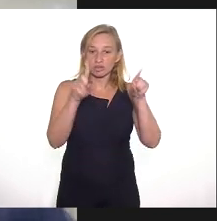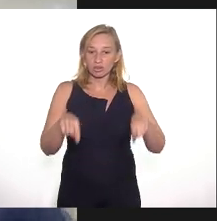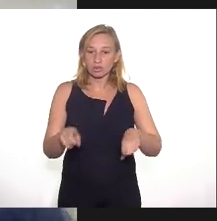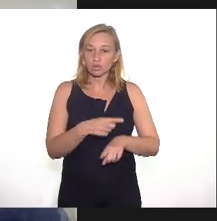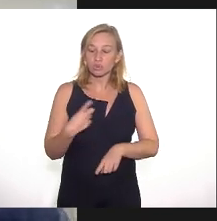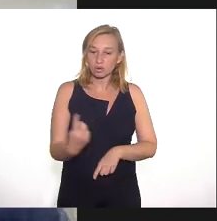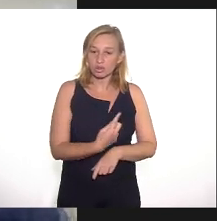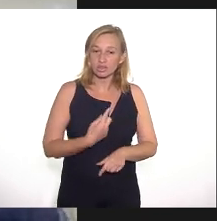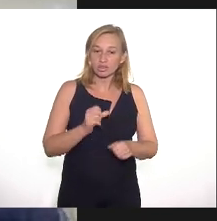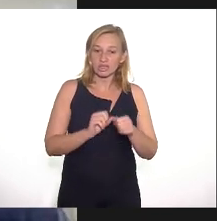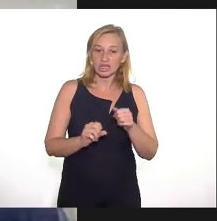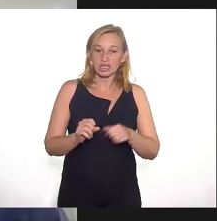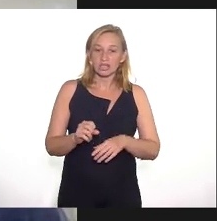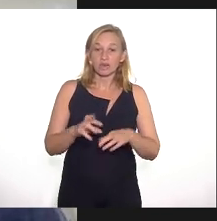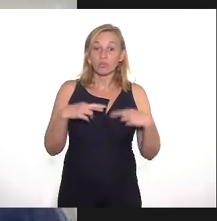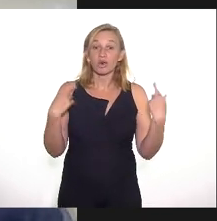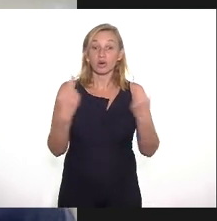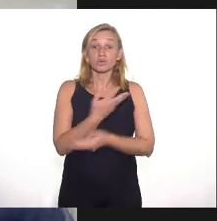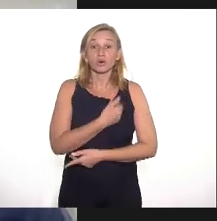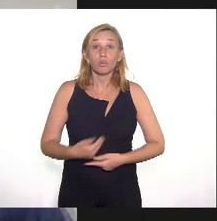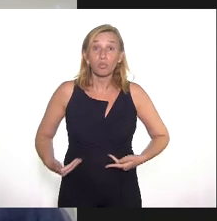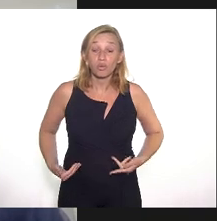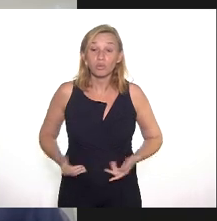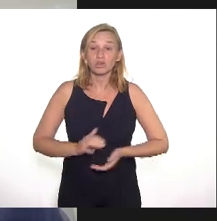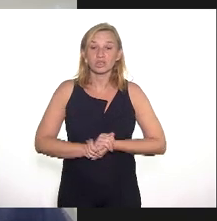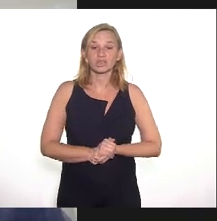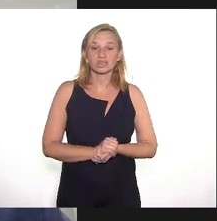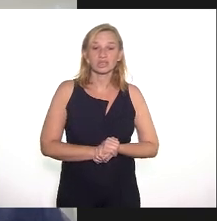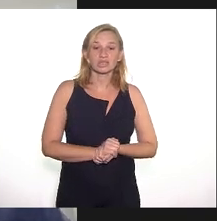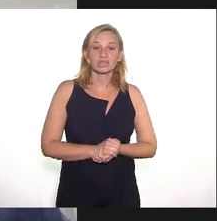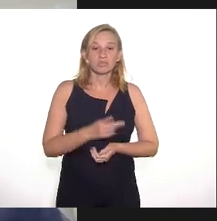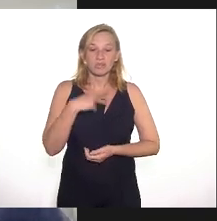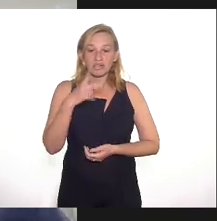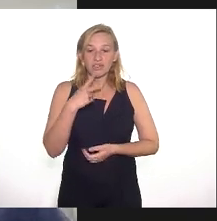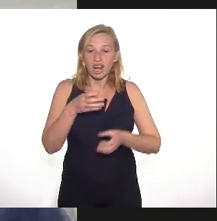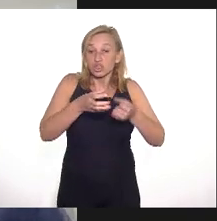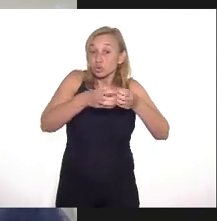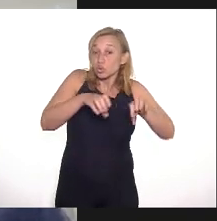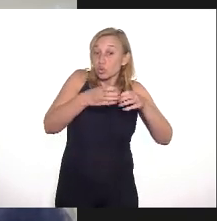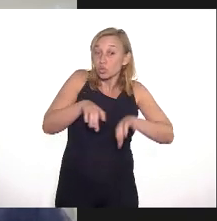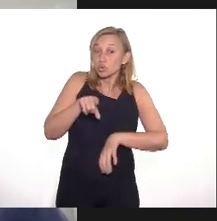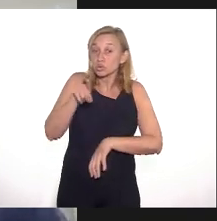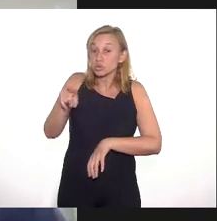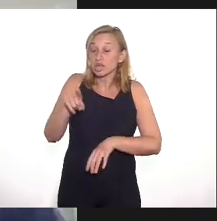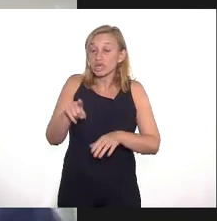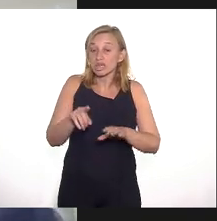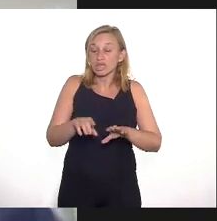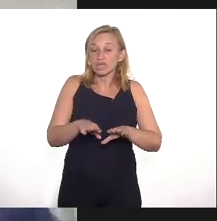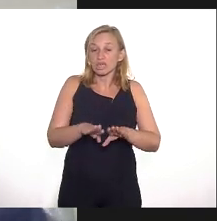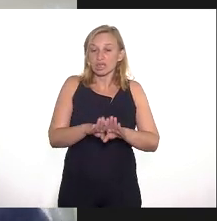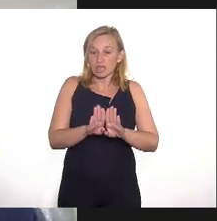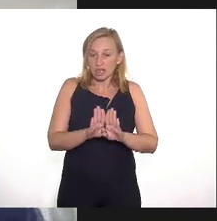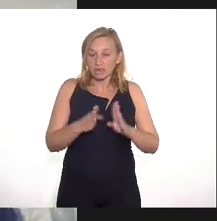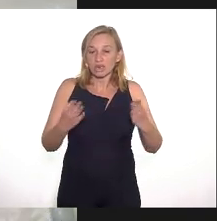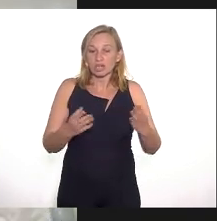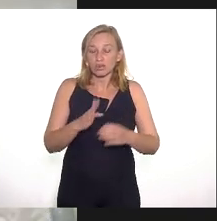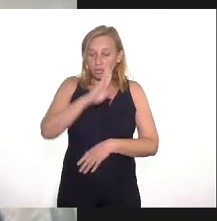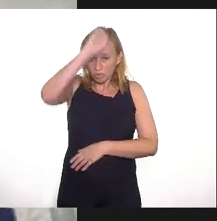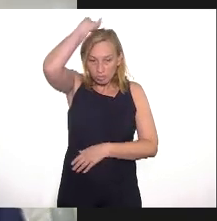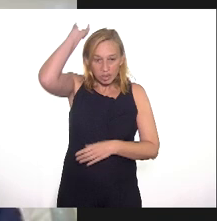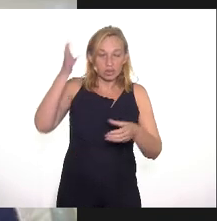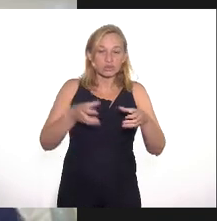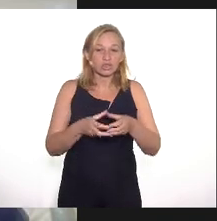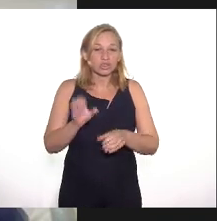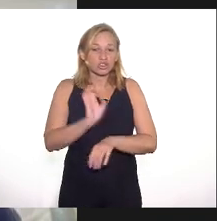nós realizássemos uma audiência pública para tratar dos concursos ainda em aberto no âmbito do Corpo de Bombeiros Militar do Estado do